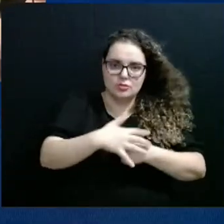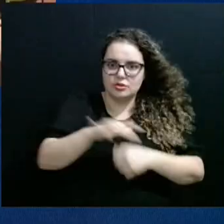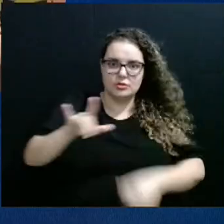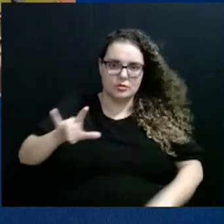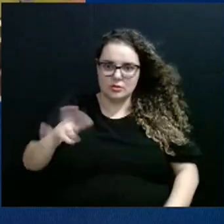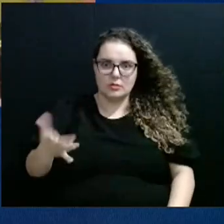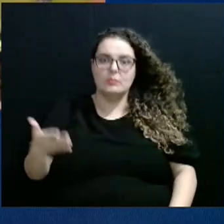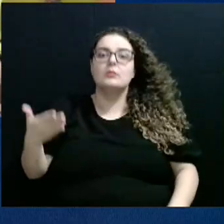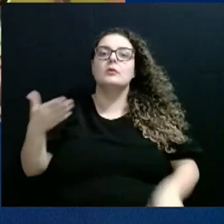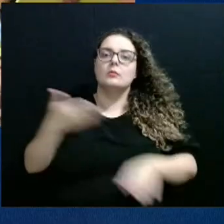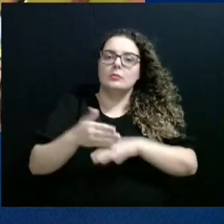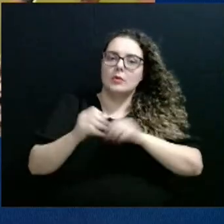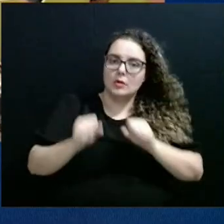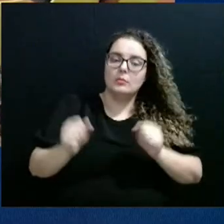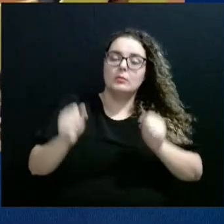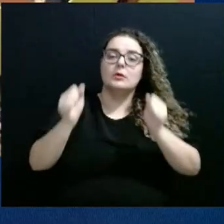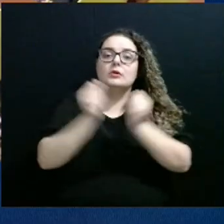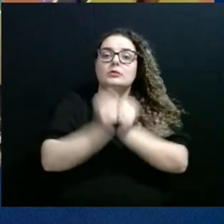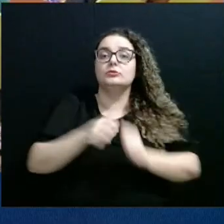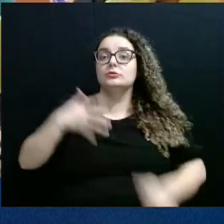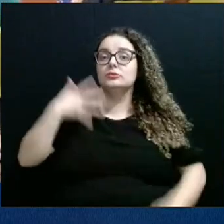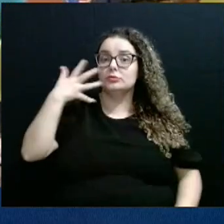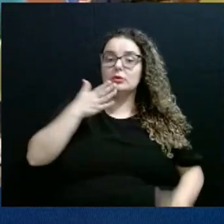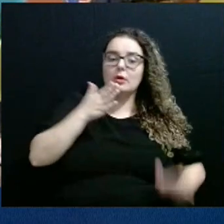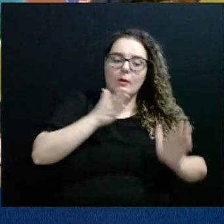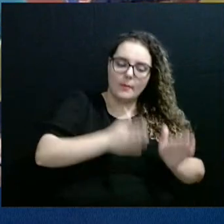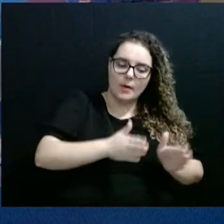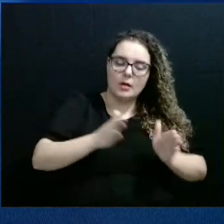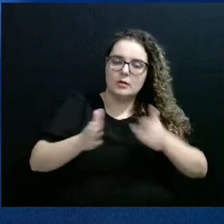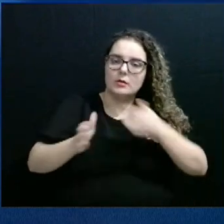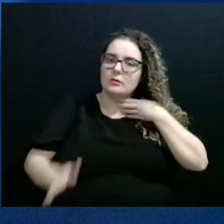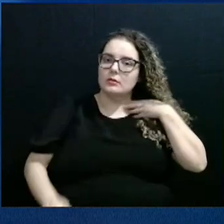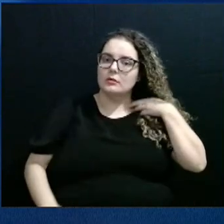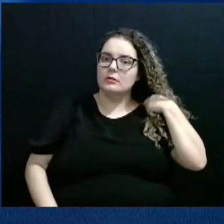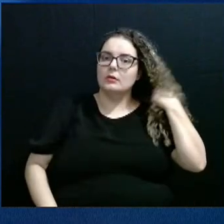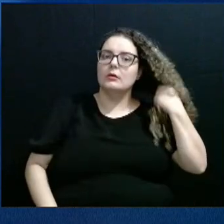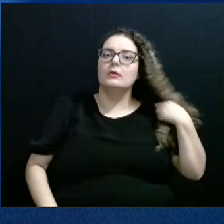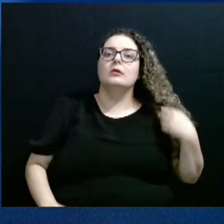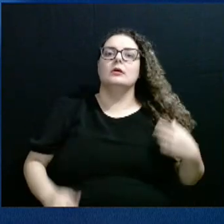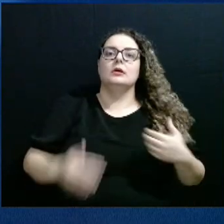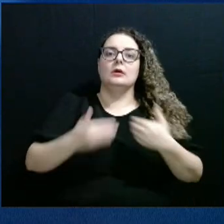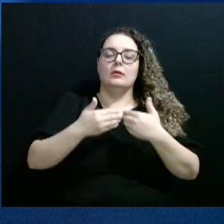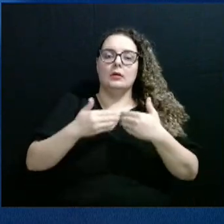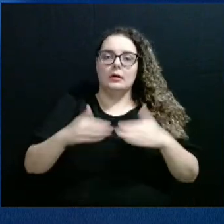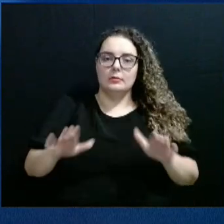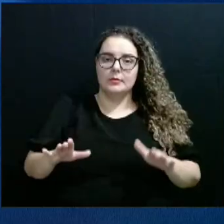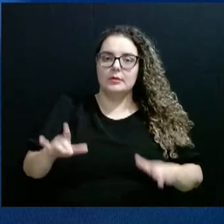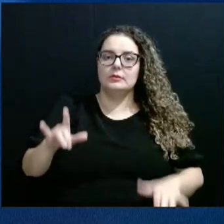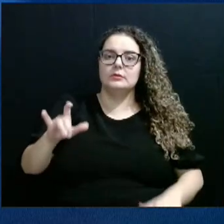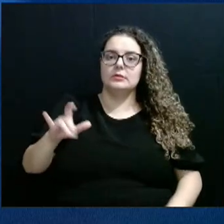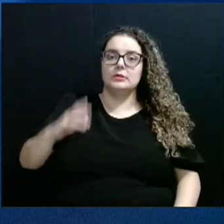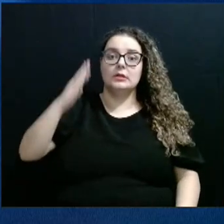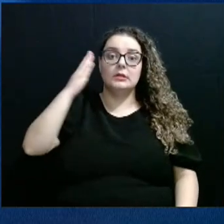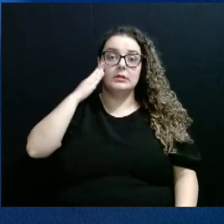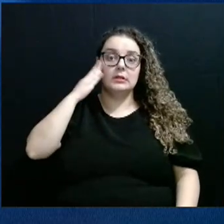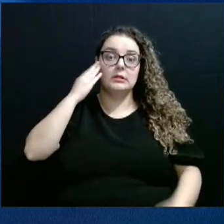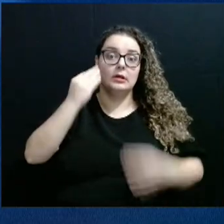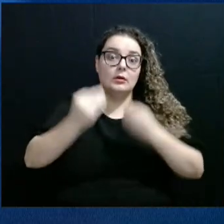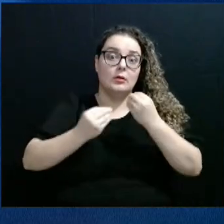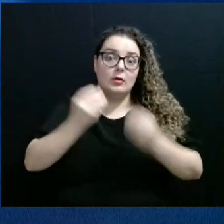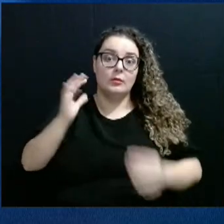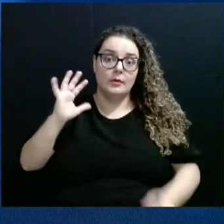junto com a palestrante o passo a passo. Então, desde abrir essa ferramenta, entender como ela funciona, como você